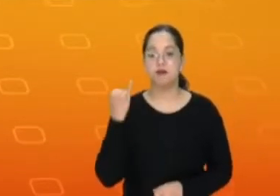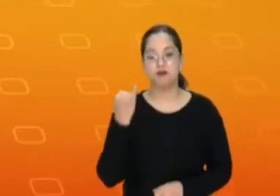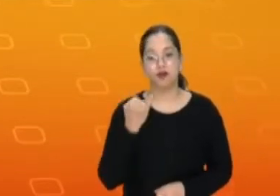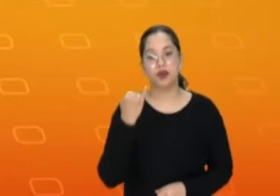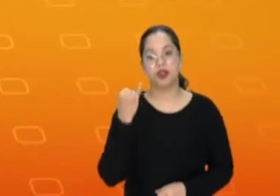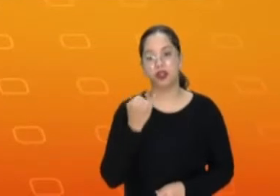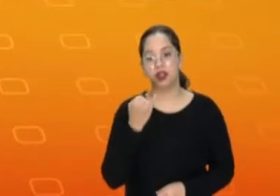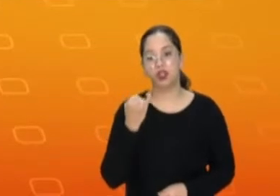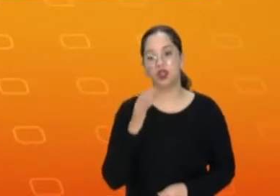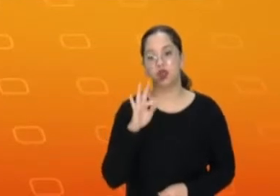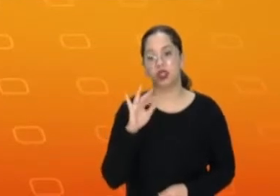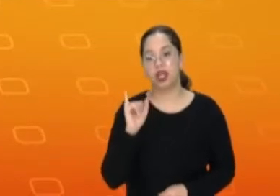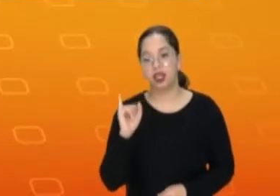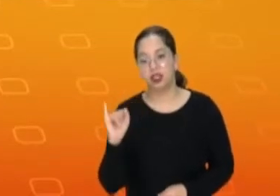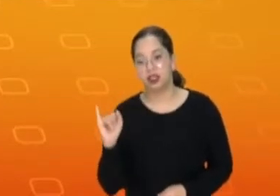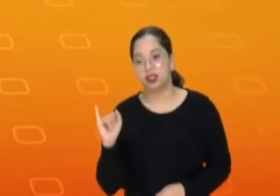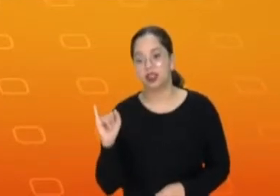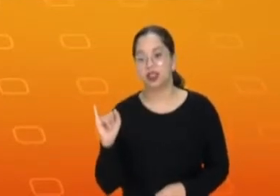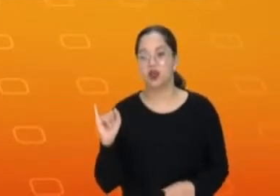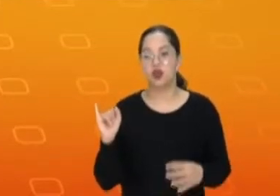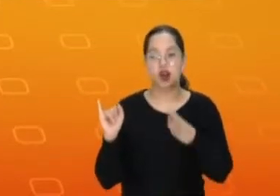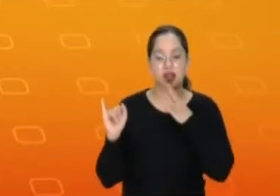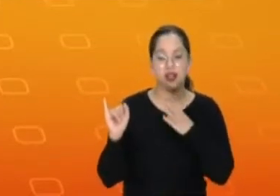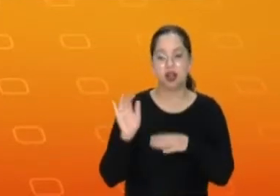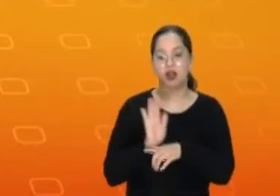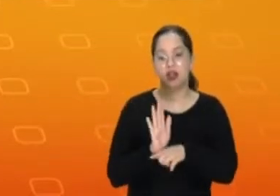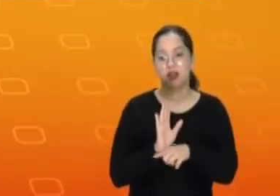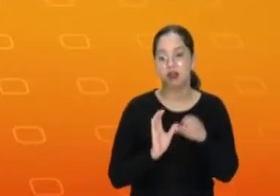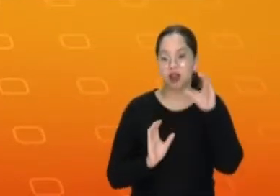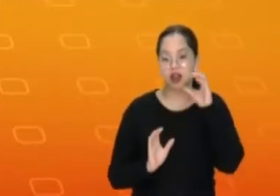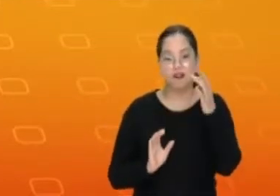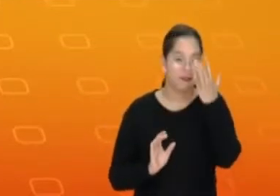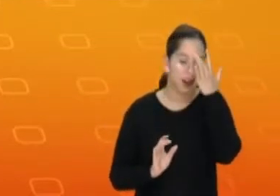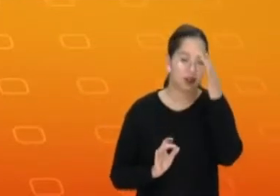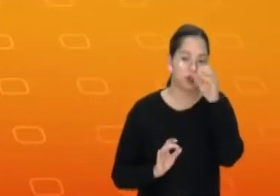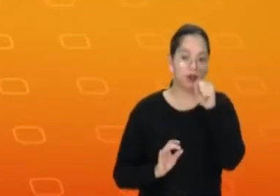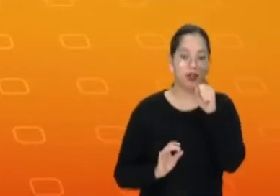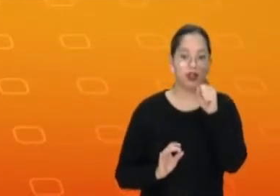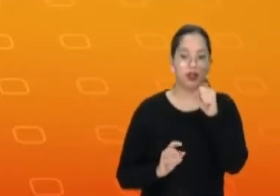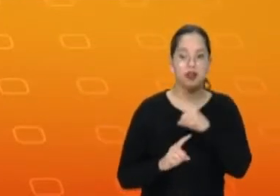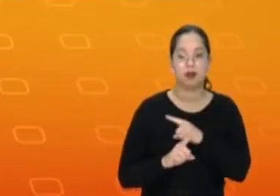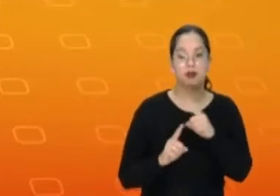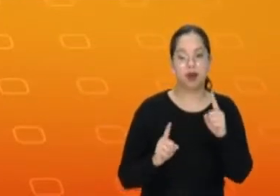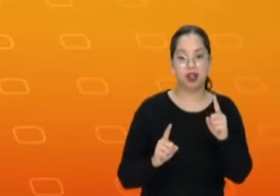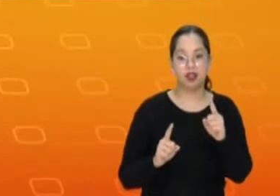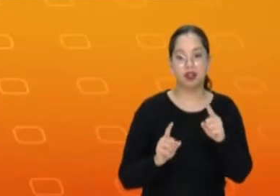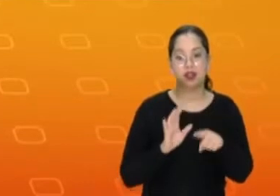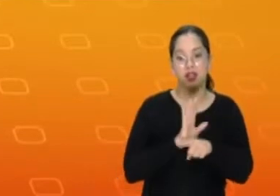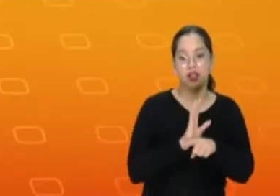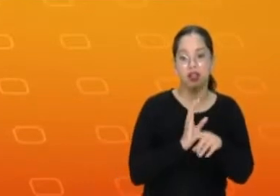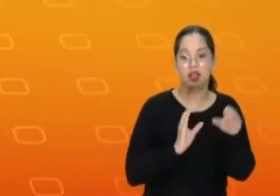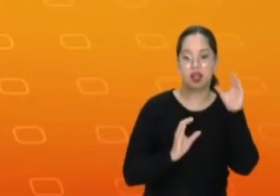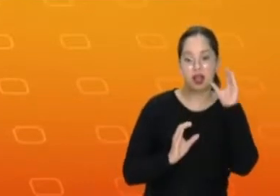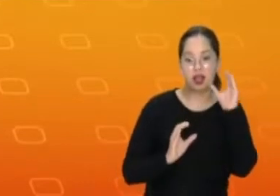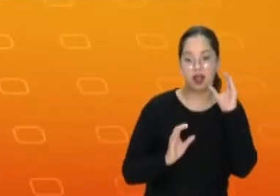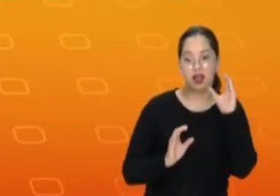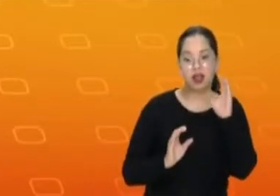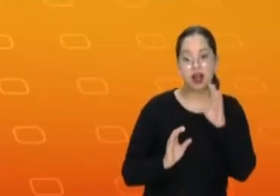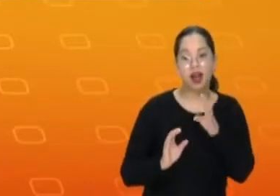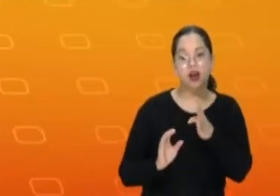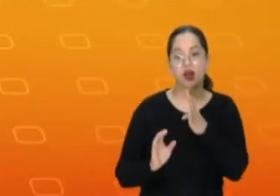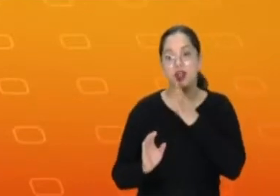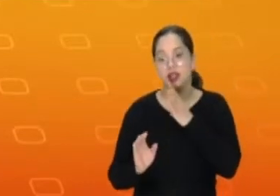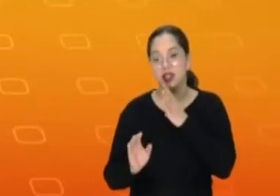fácil. É o que acontece aqui na TV. Então, eu tenho mais dificuldade de conseguir pessoas que tenham conhecimento